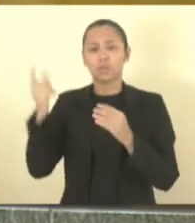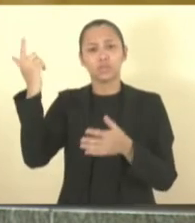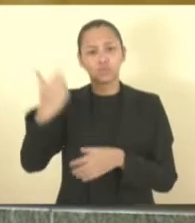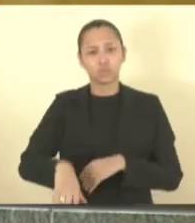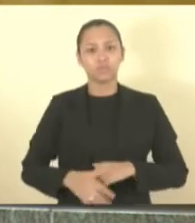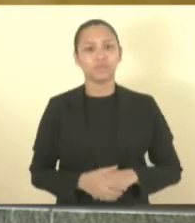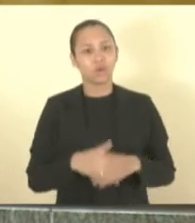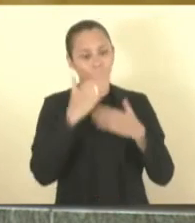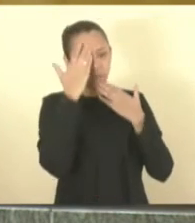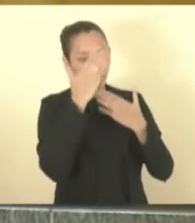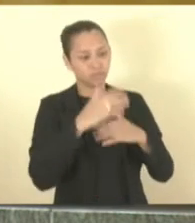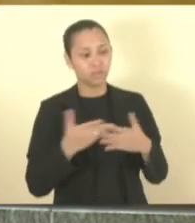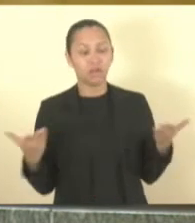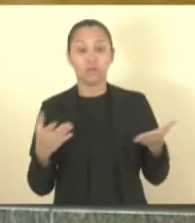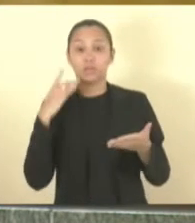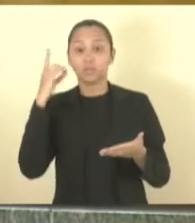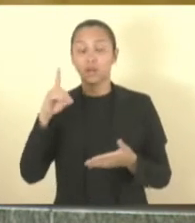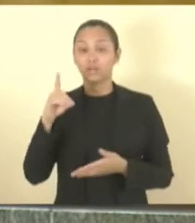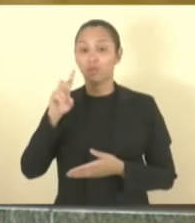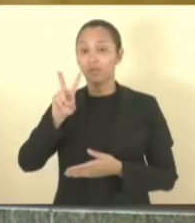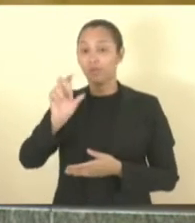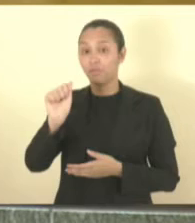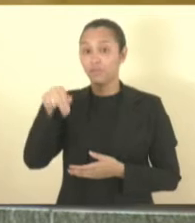muito obrigado, Zé Preto. Com a palavra o deputado Vandinho Leite.